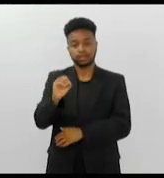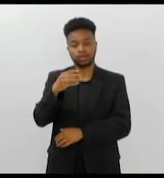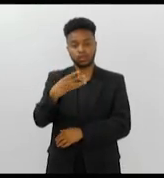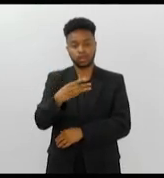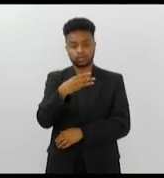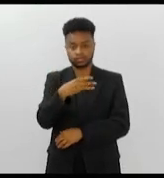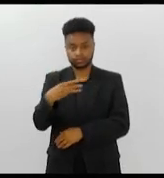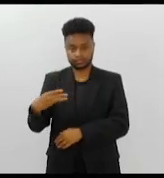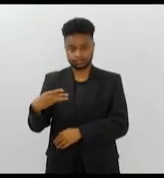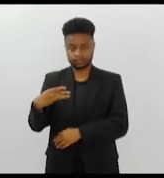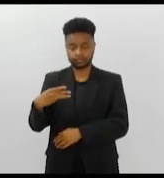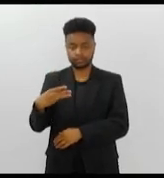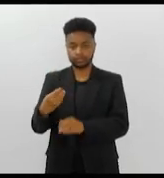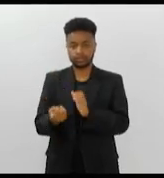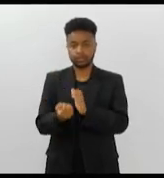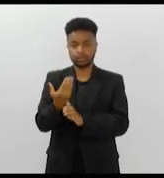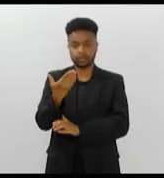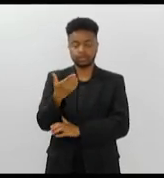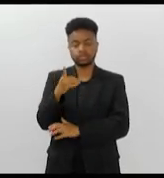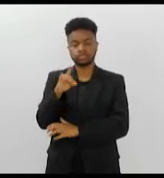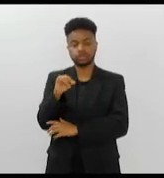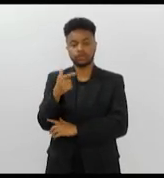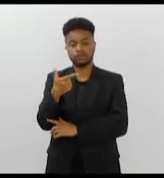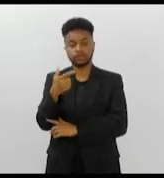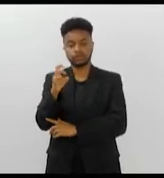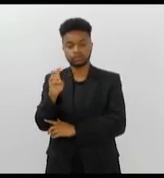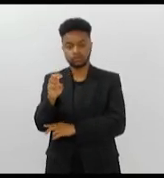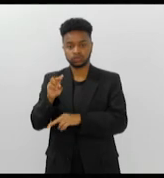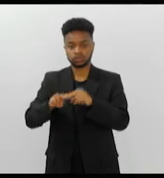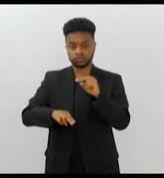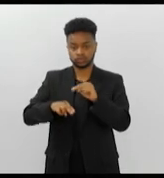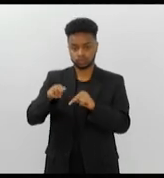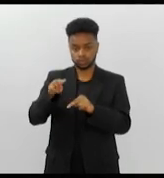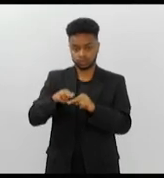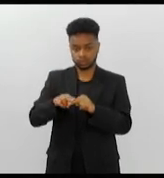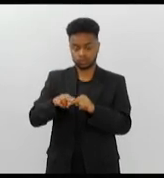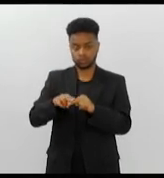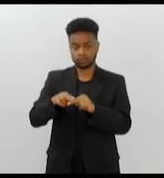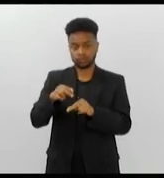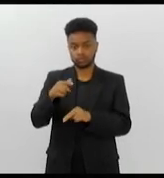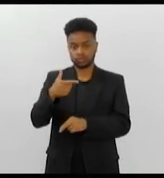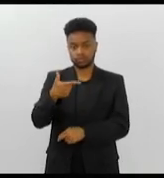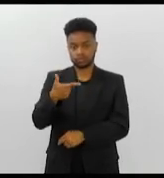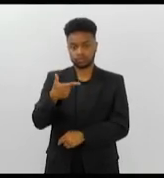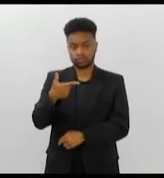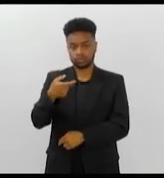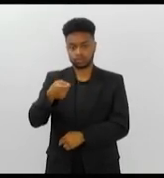10.433 de 25 de junho de 2024